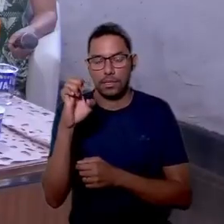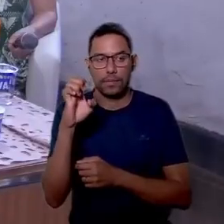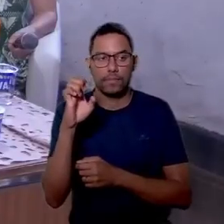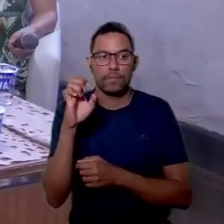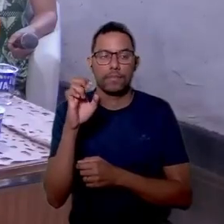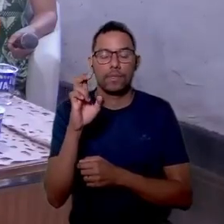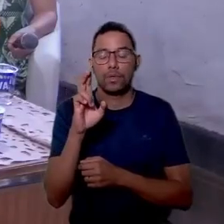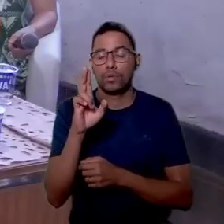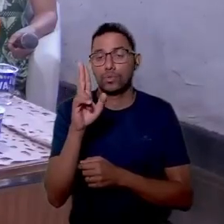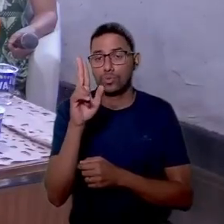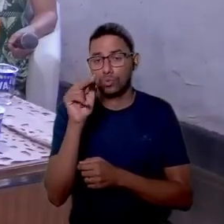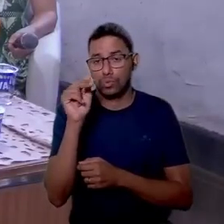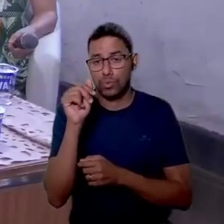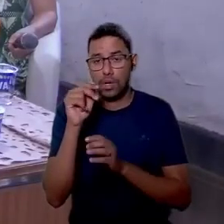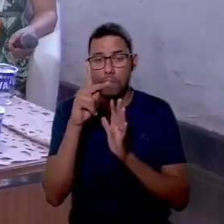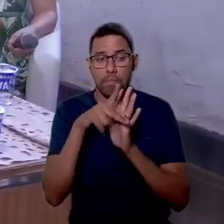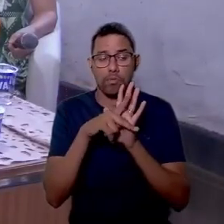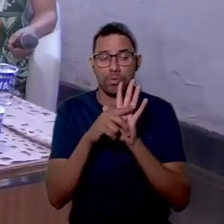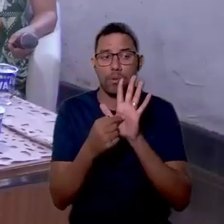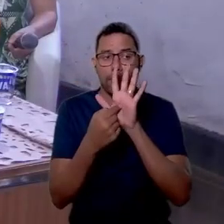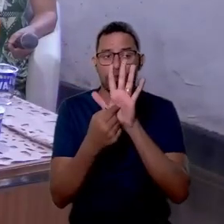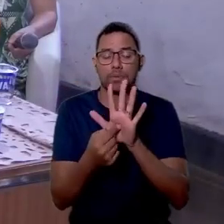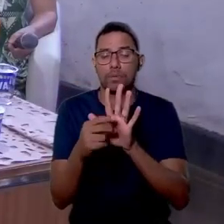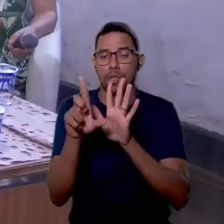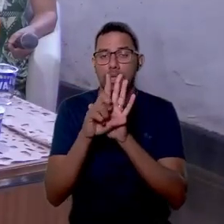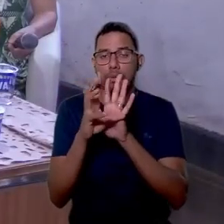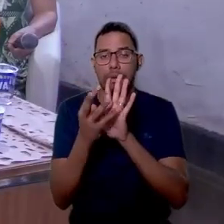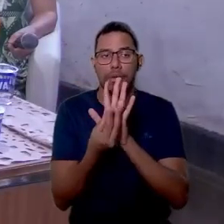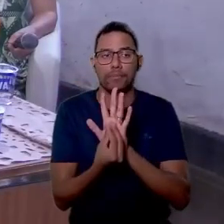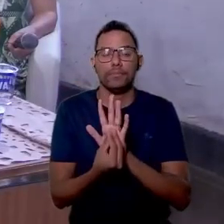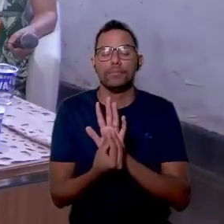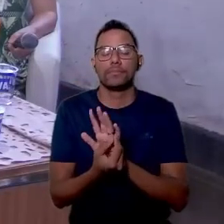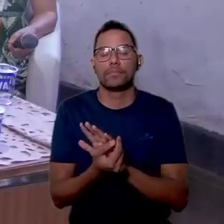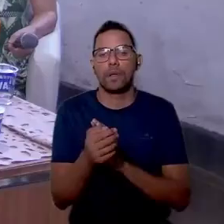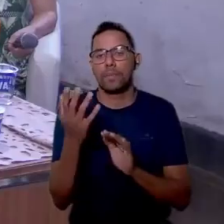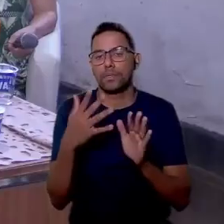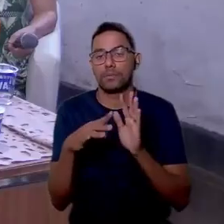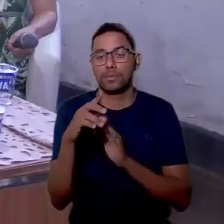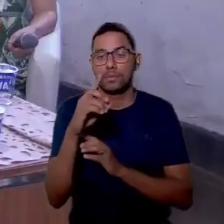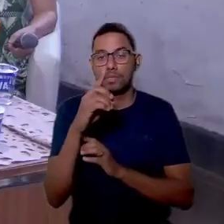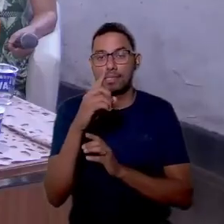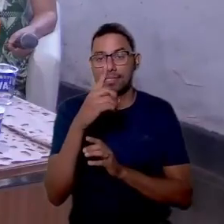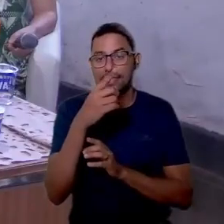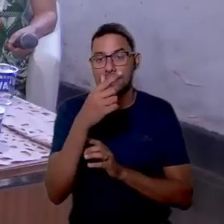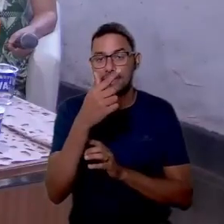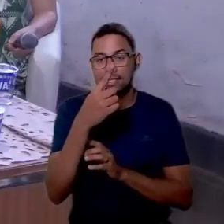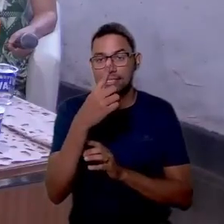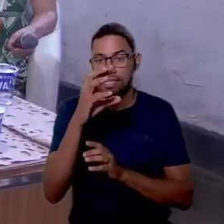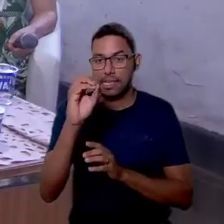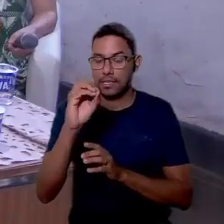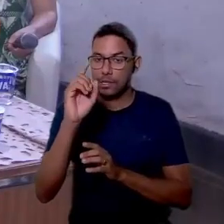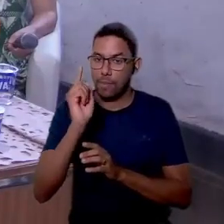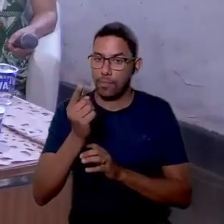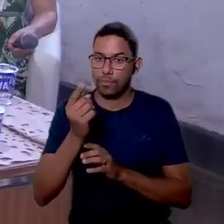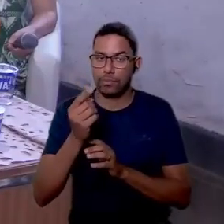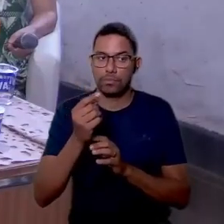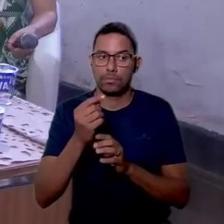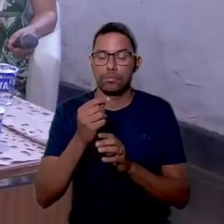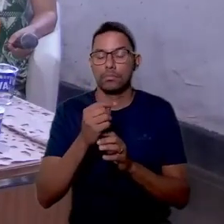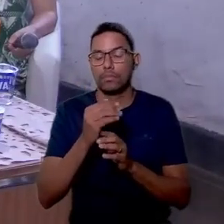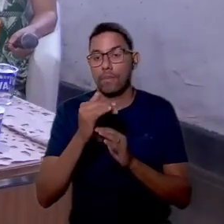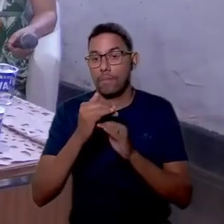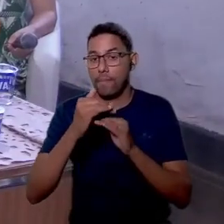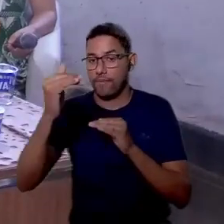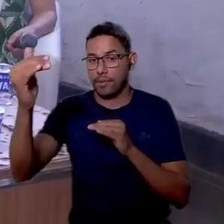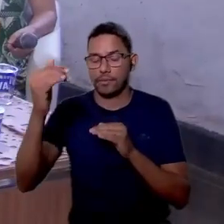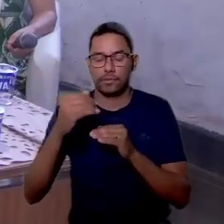nunca apresentou um projeto cultural na Lei Rouanet parte de 10 pontos, não parte de 0. Se